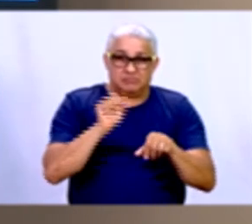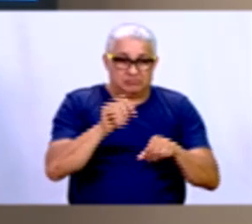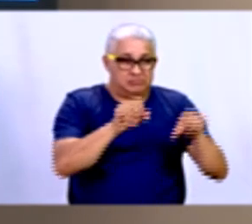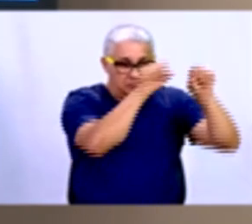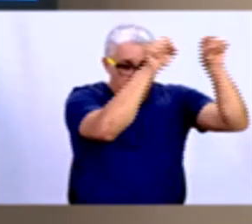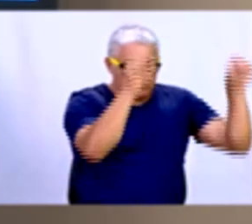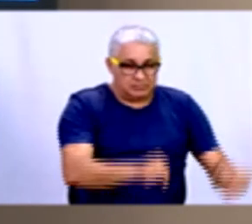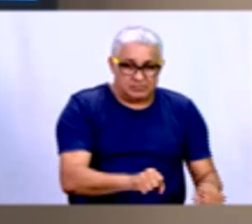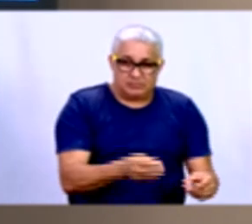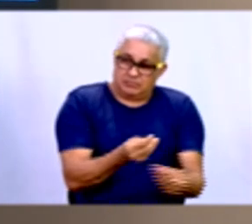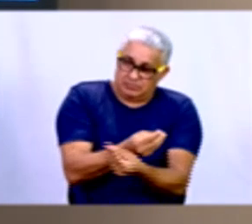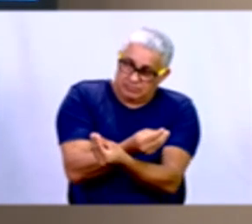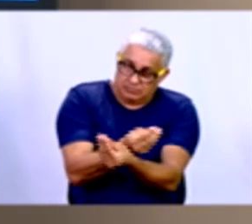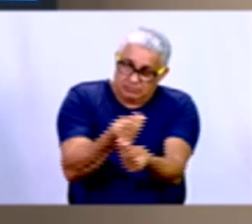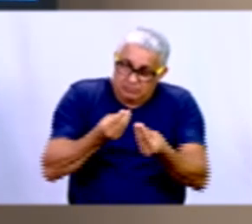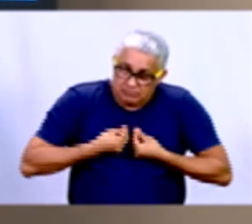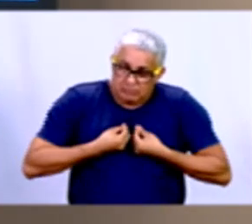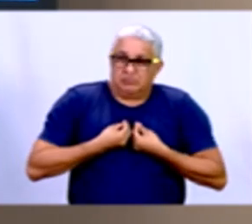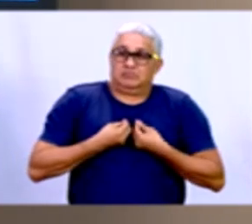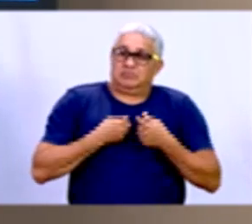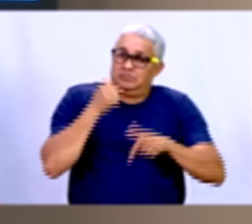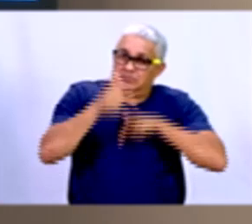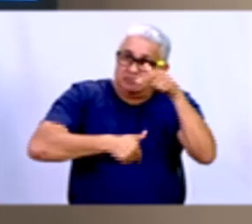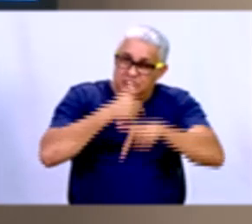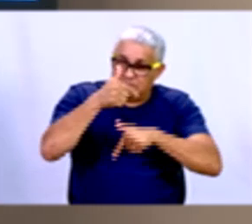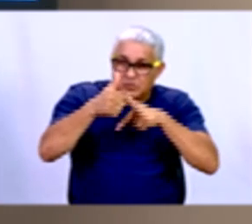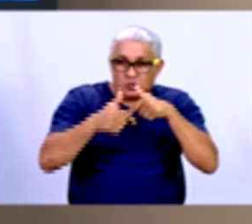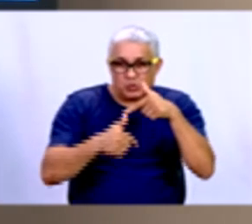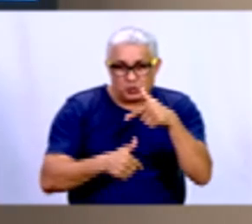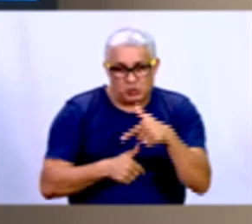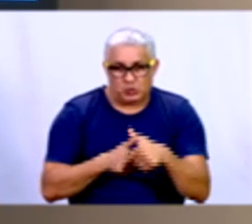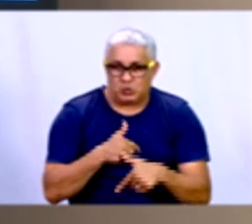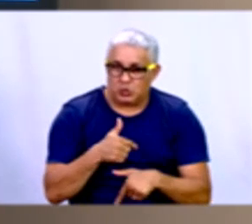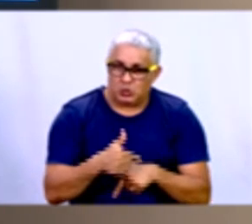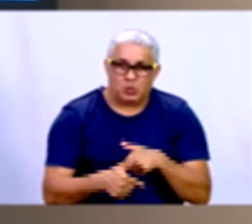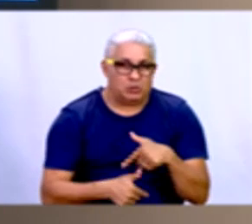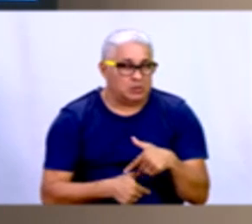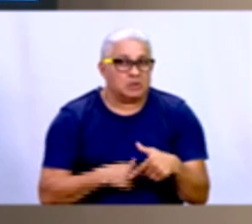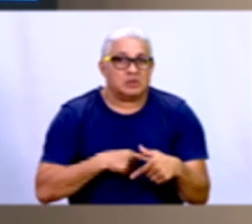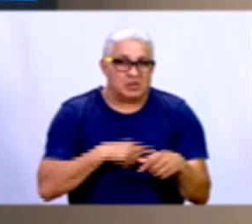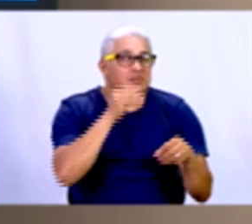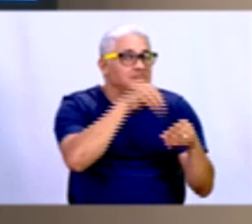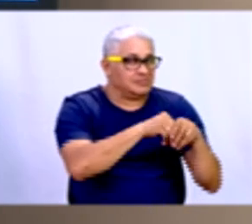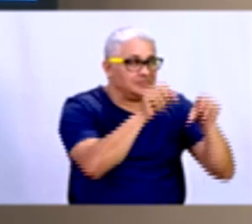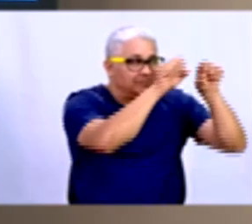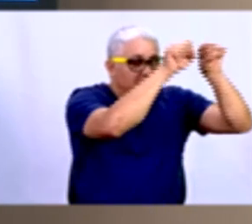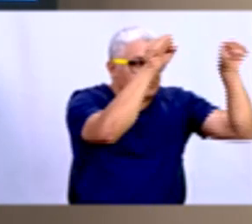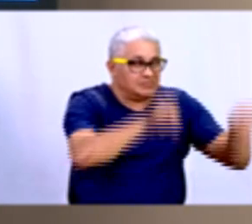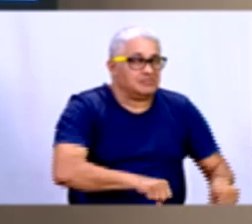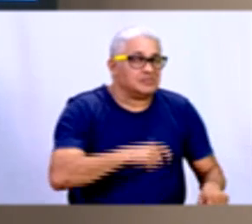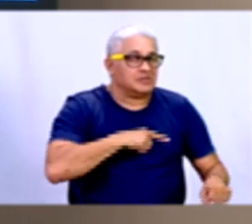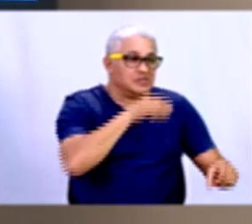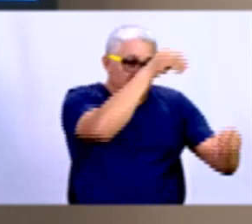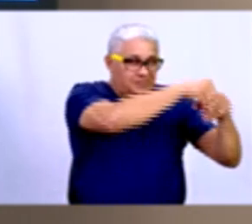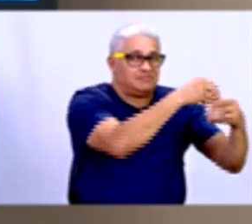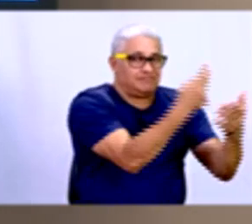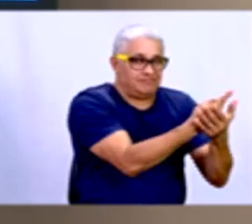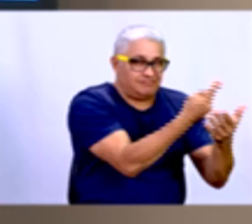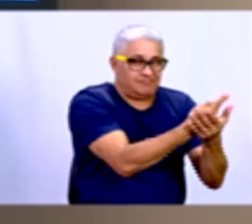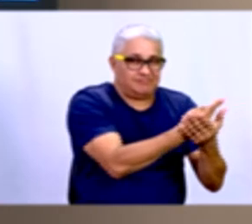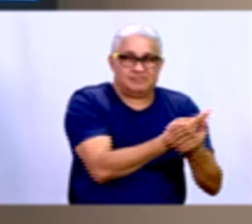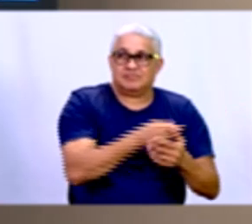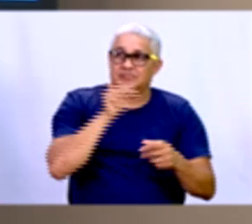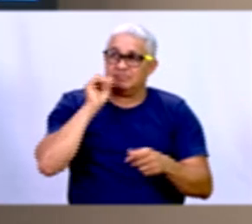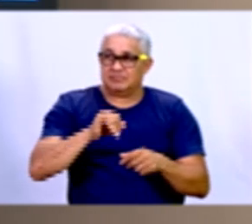ofertando uma produtividade menor, então tem alguma coisa errada no que você desenvolveu, tá?